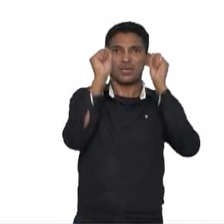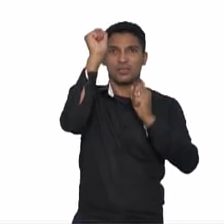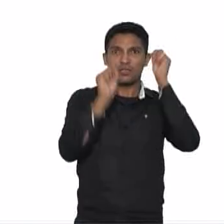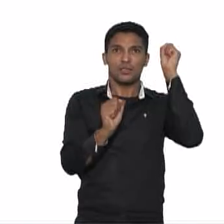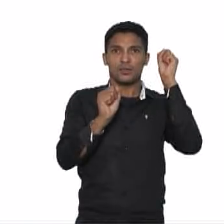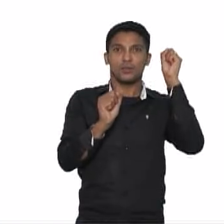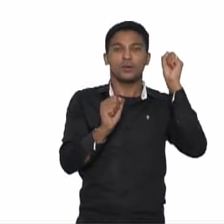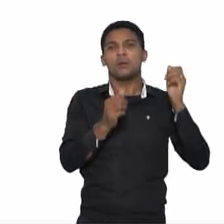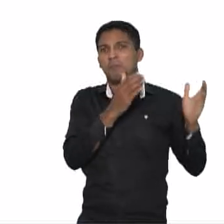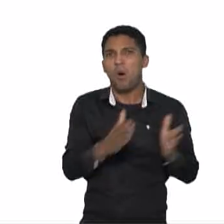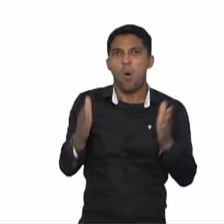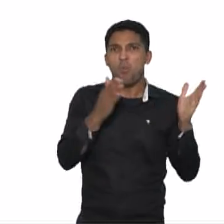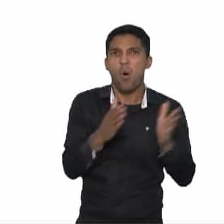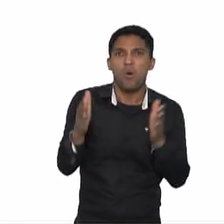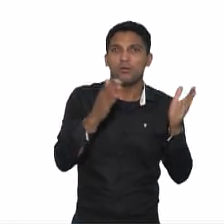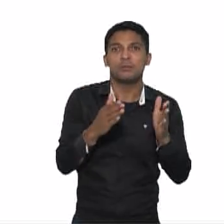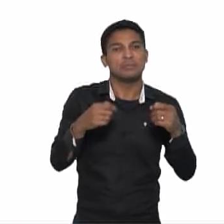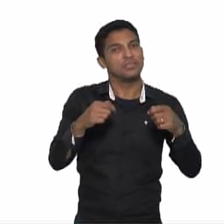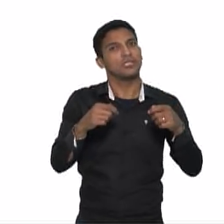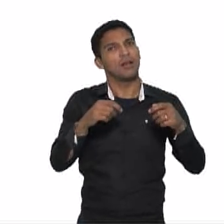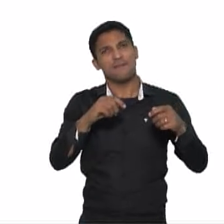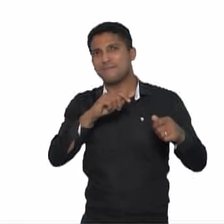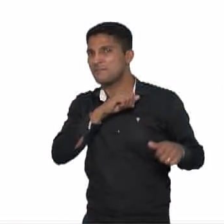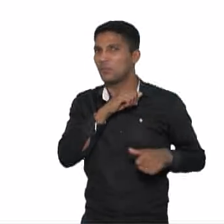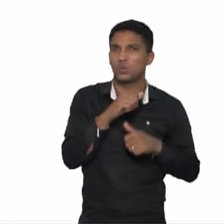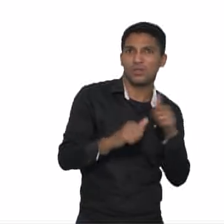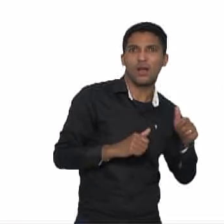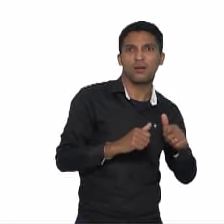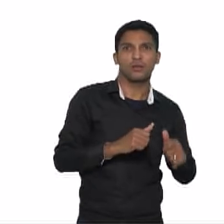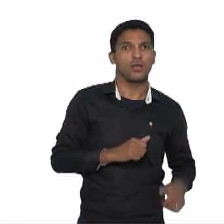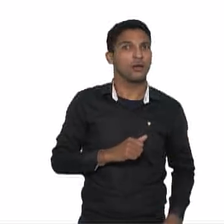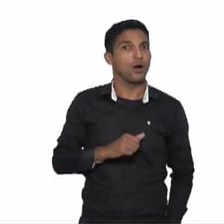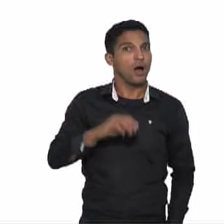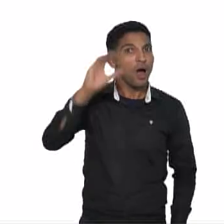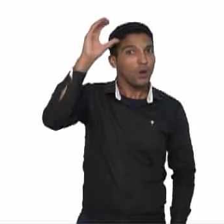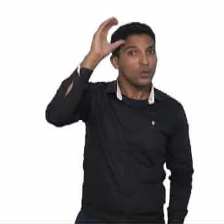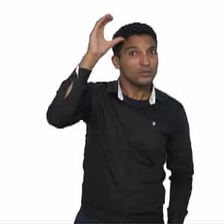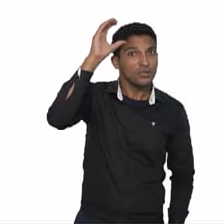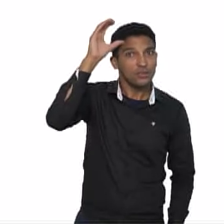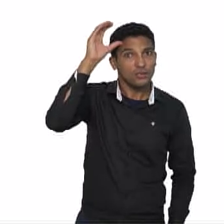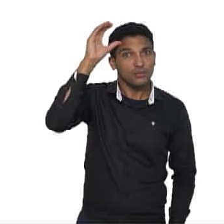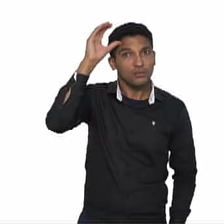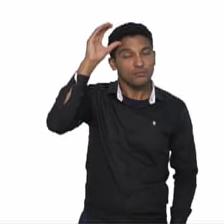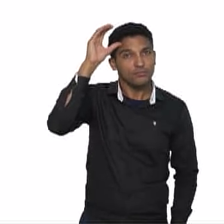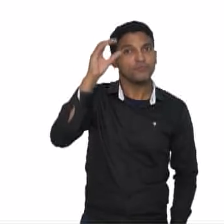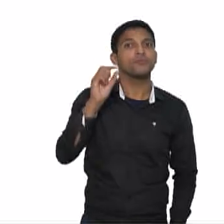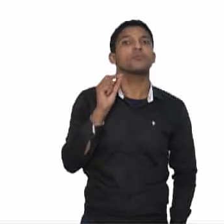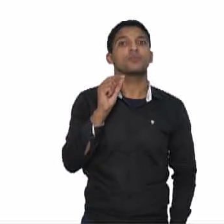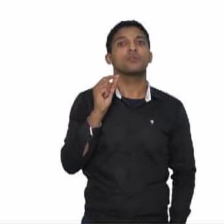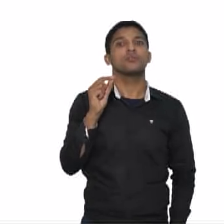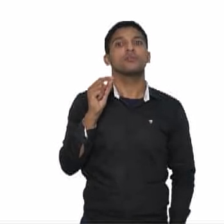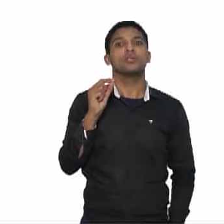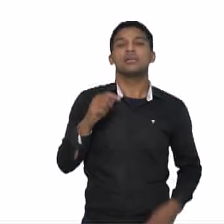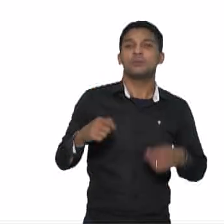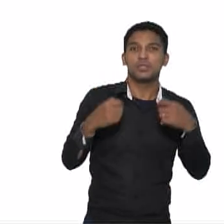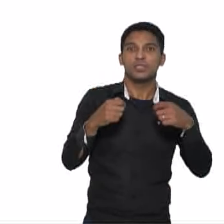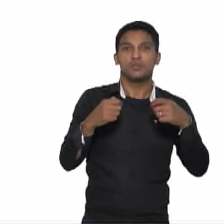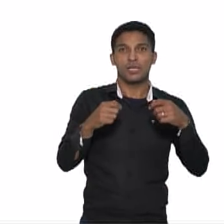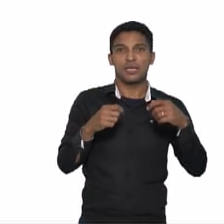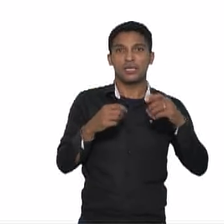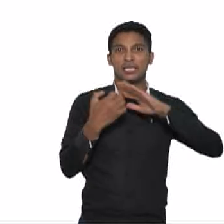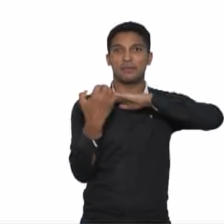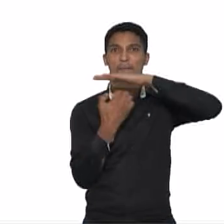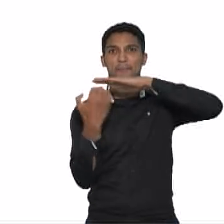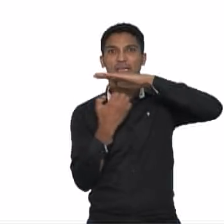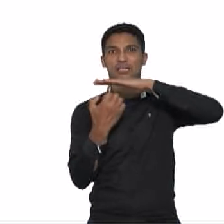e coletivas visando ao consumo sustentável, ao incentivo aos produtos orgânicos, a redução